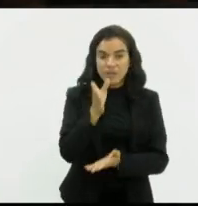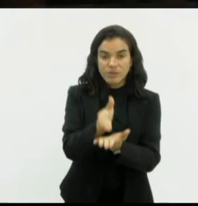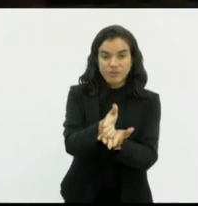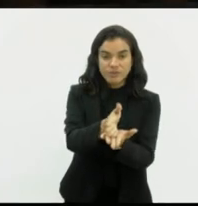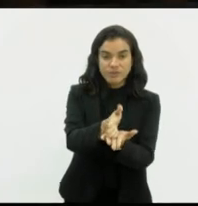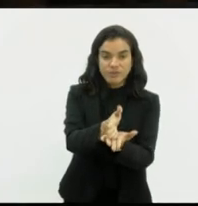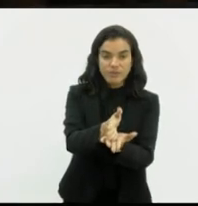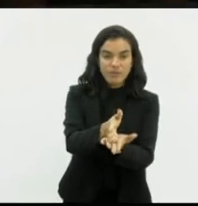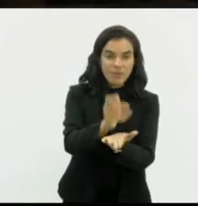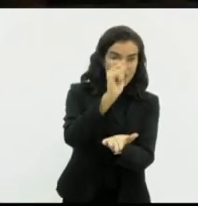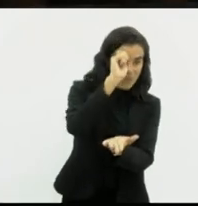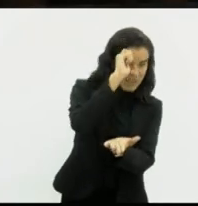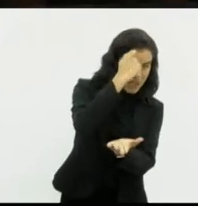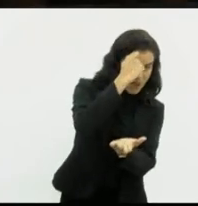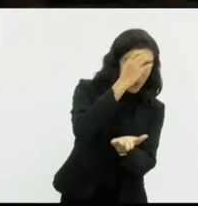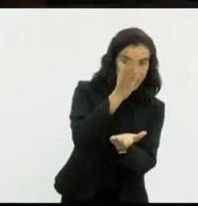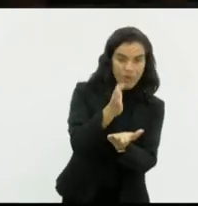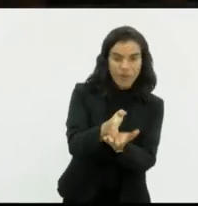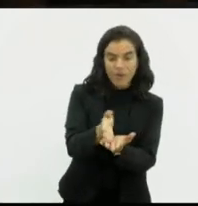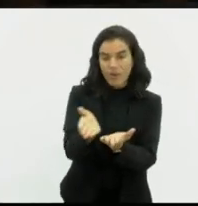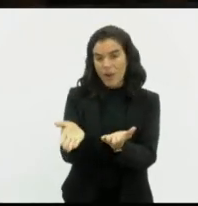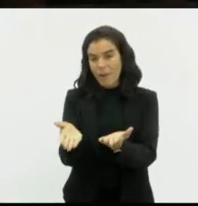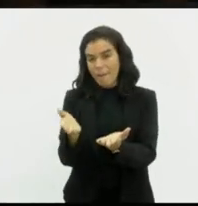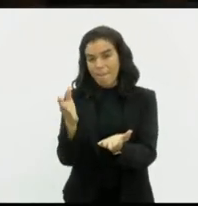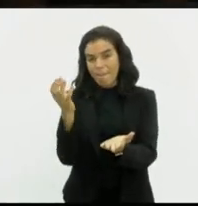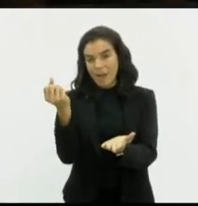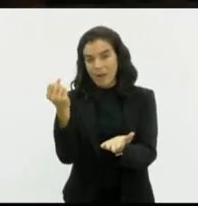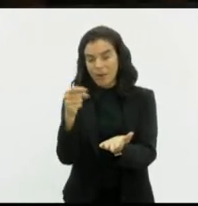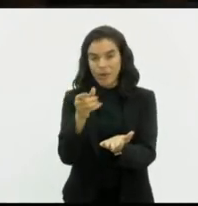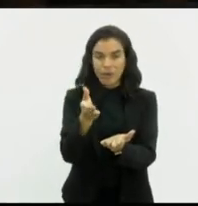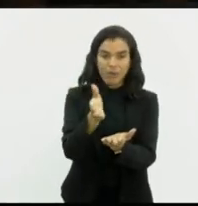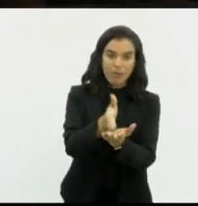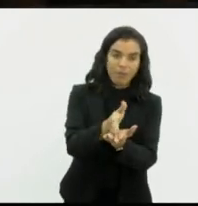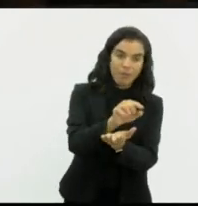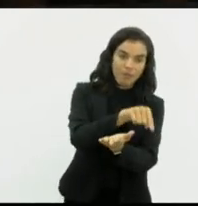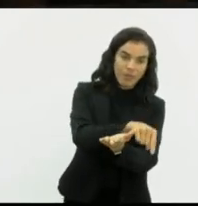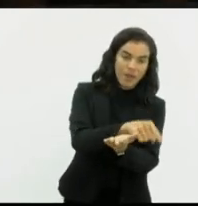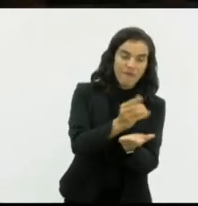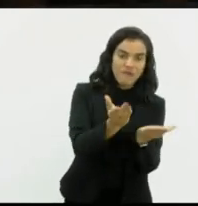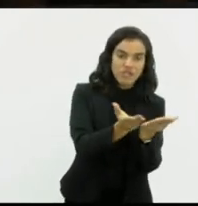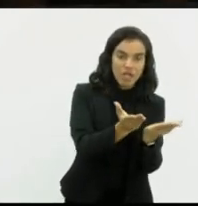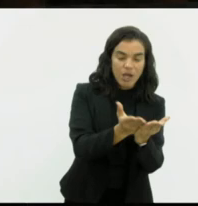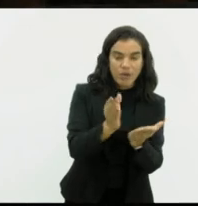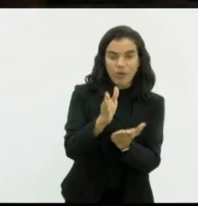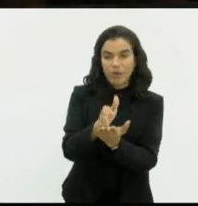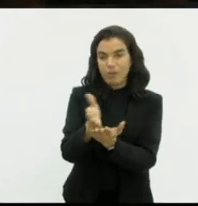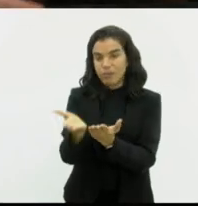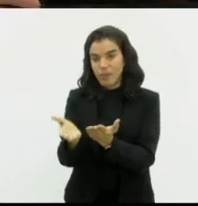negros e brancos, evangélicos e umbandistas,